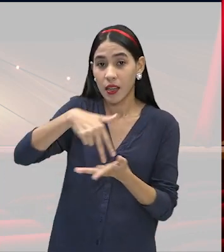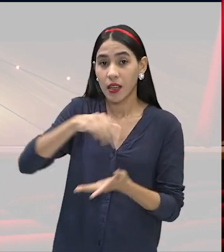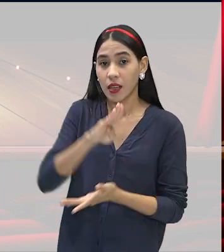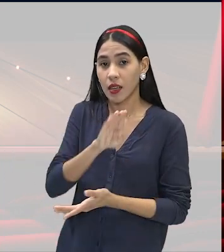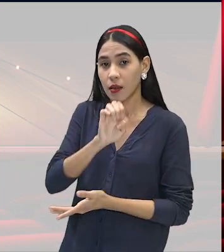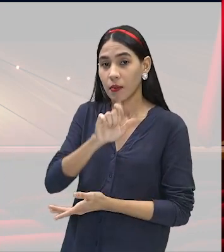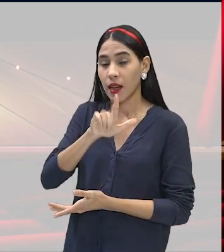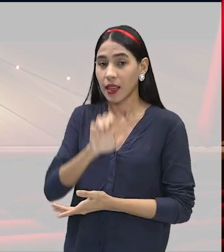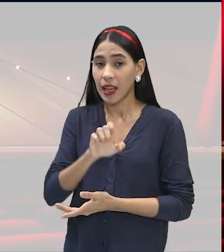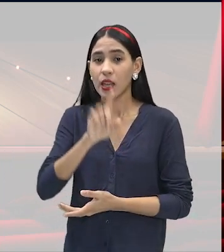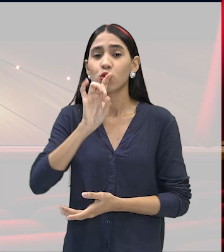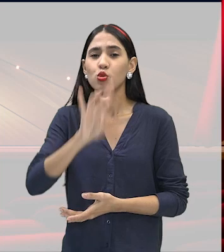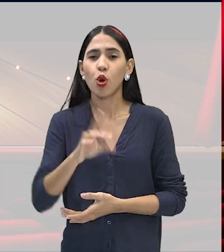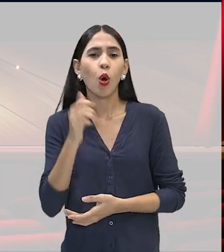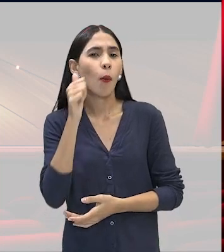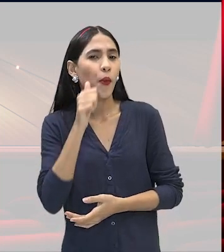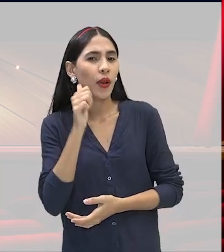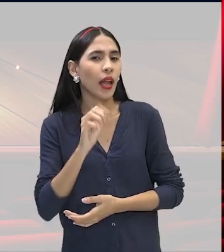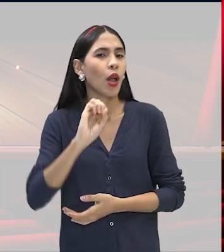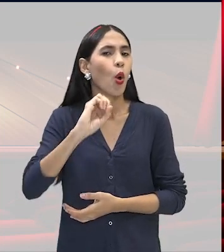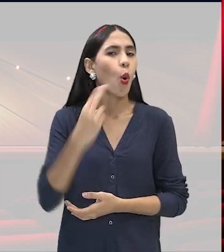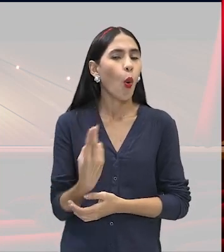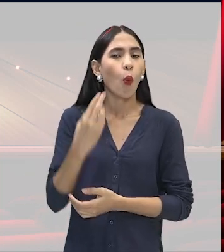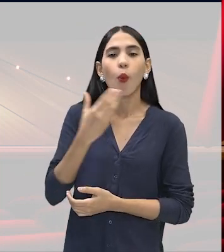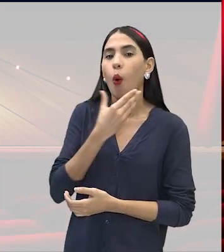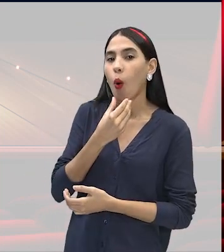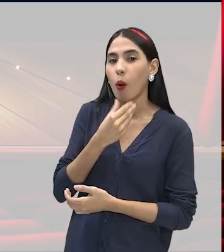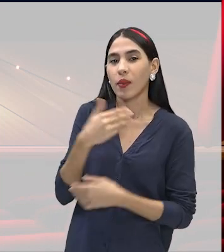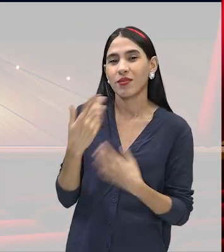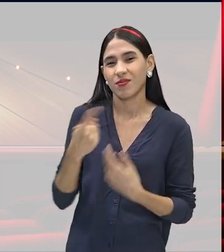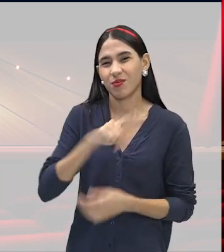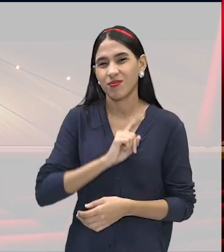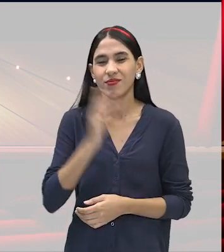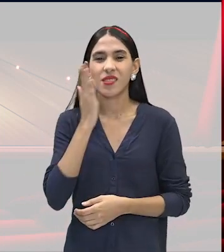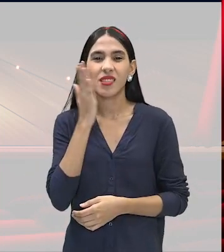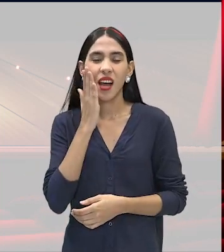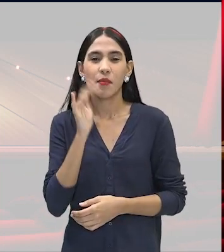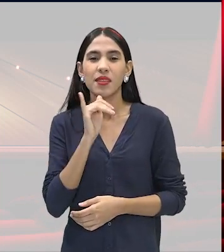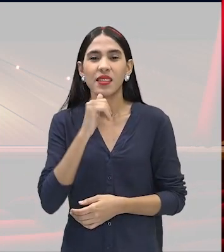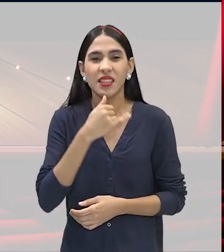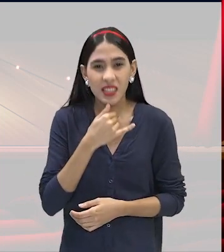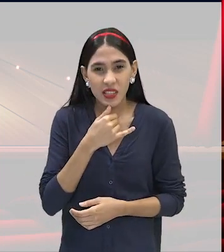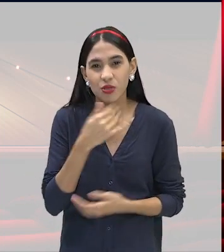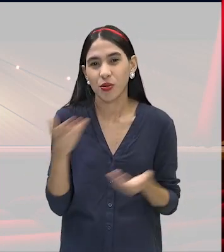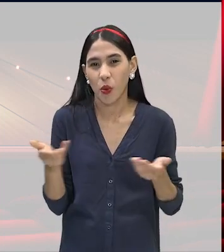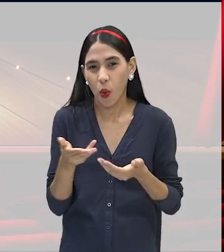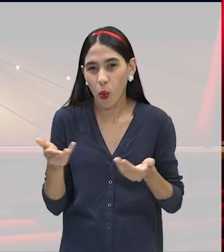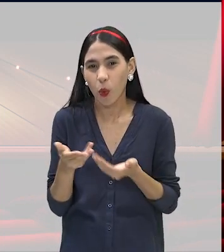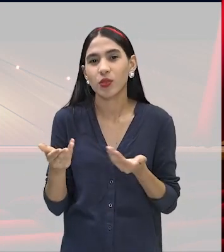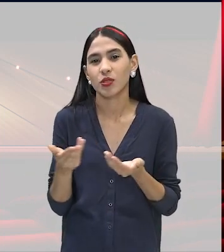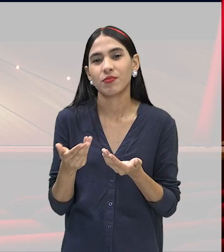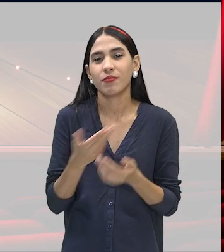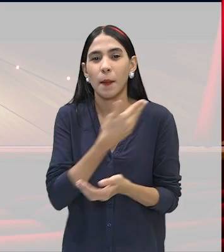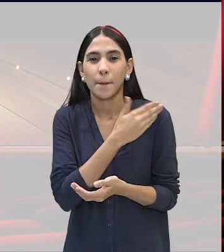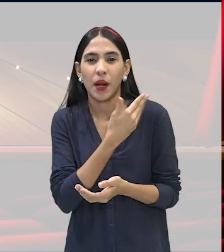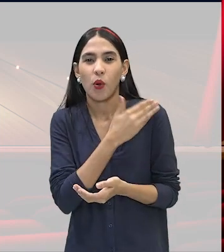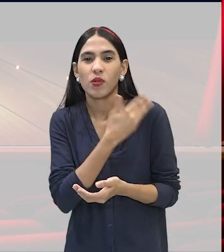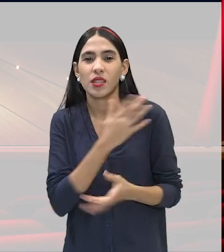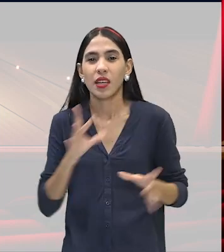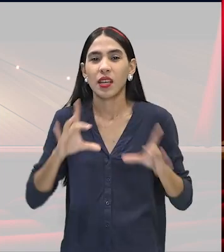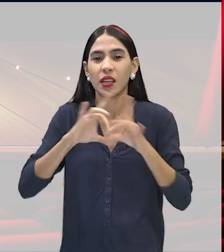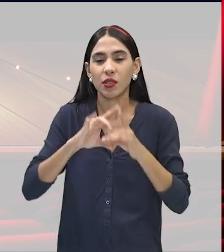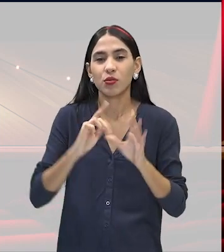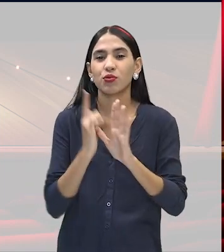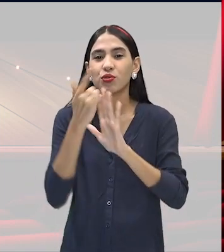coisa de mulher ou de homem? A gente sabe que, infelizmente, nos dias de hoje, essa questão do preconceito de